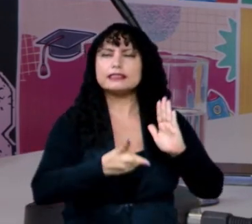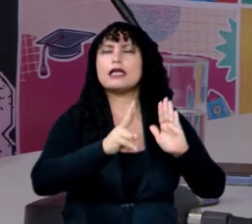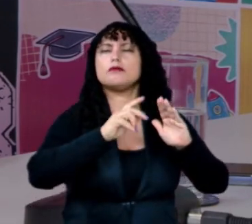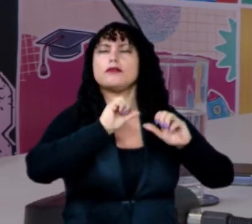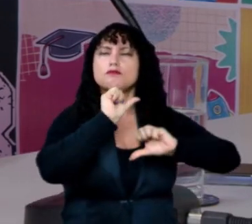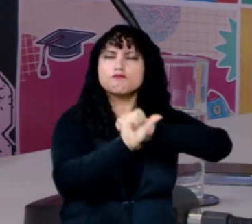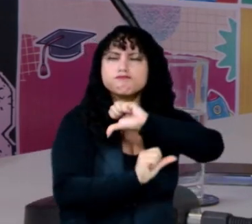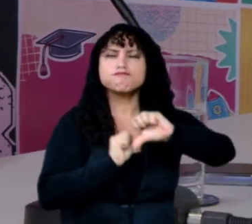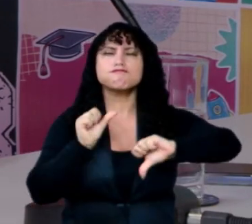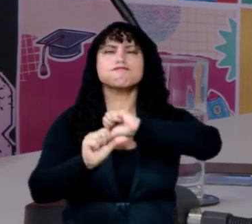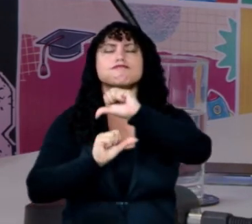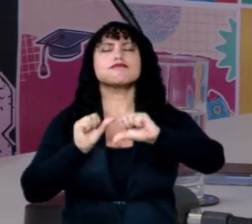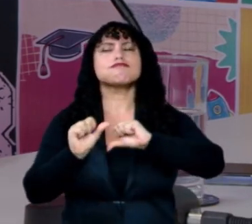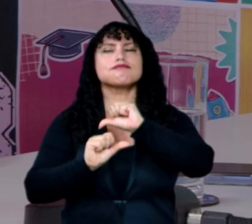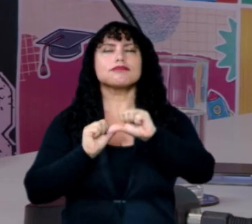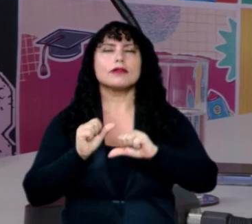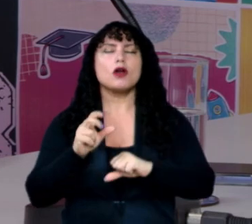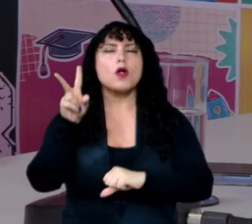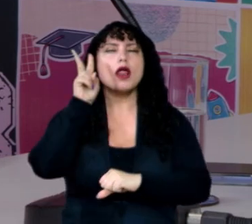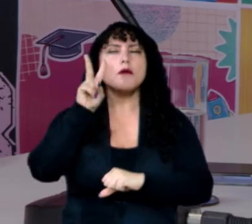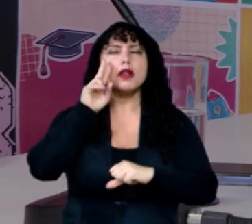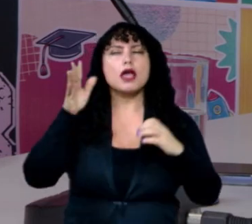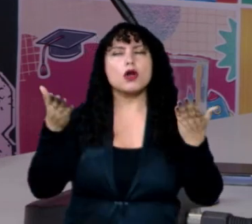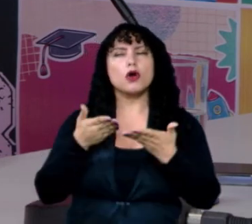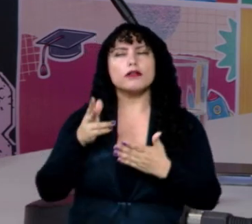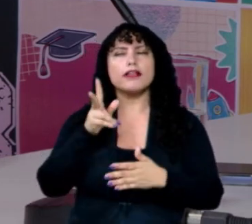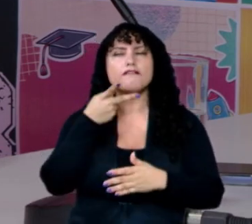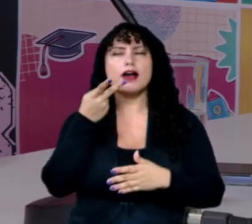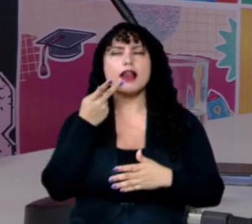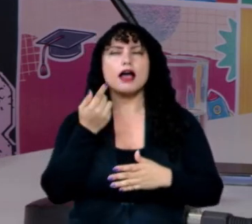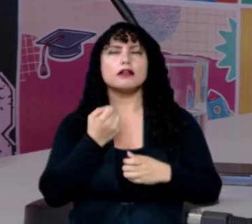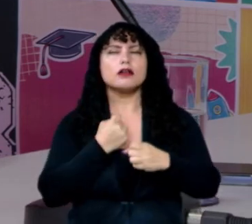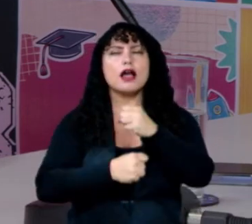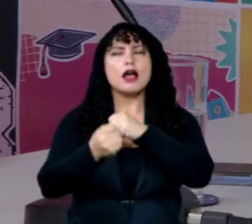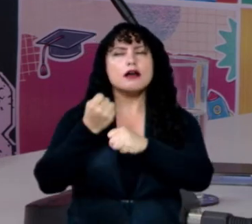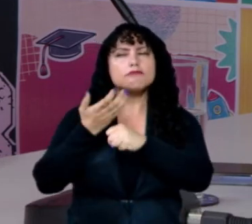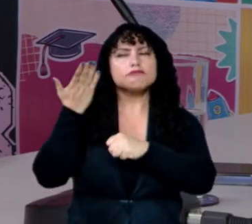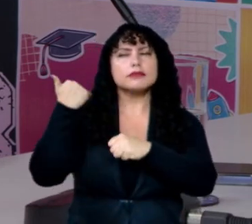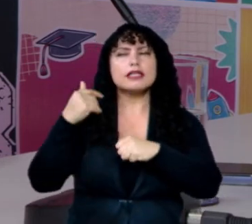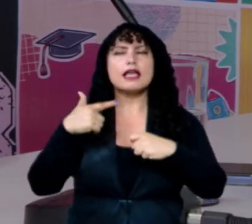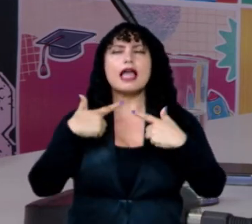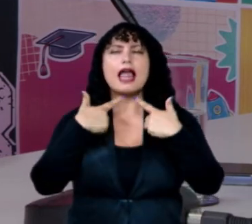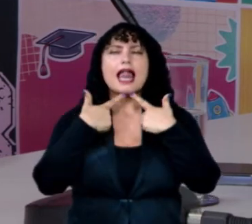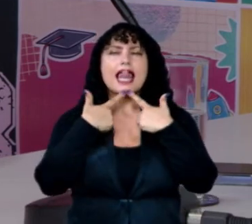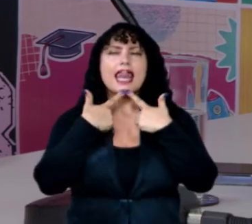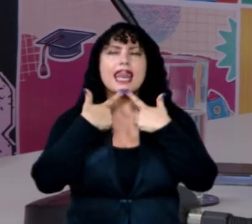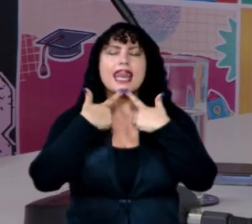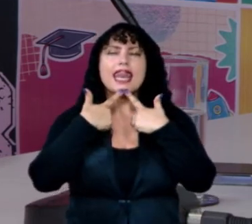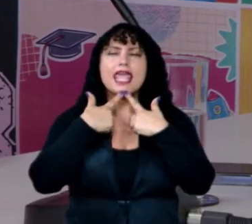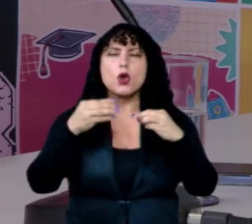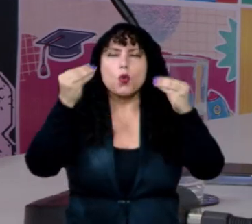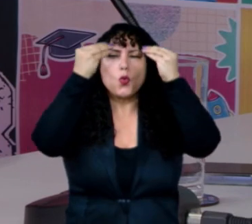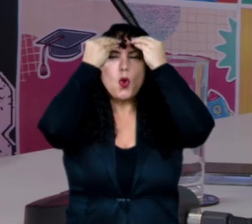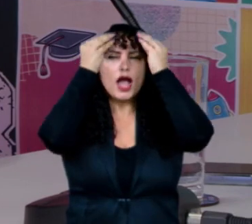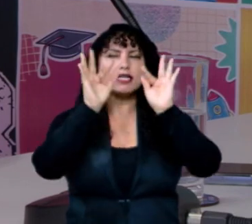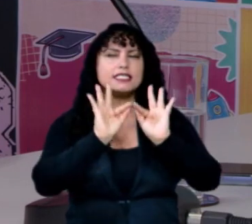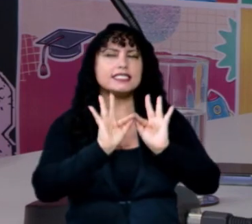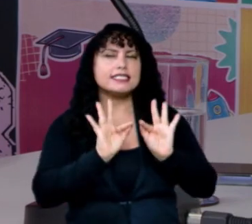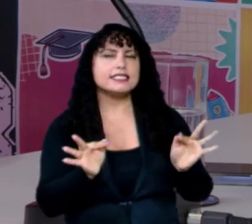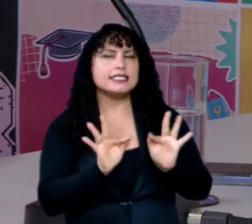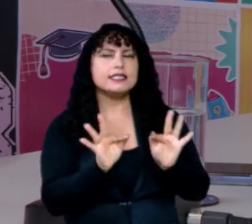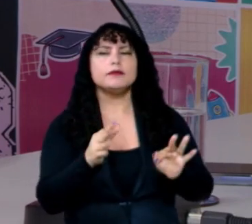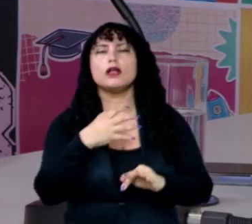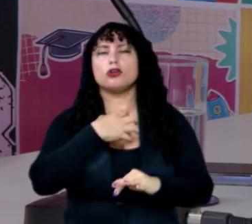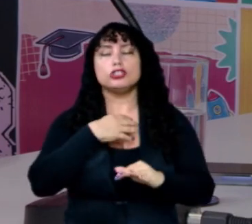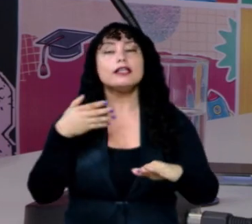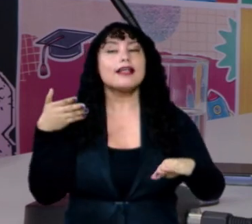Eu fiquei lembrando agora que nós temos falado nos últimos tempos muito em linguagem simples, que é uma forma também